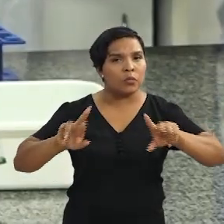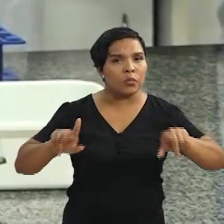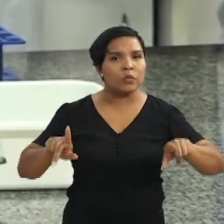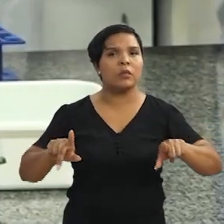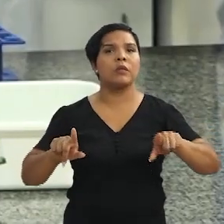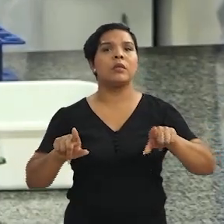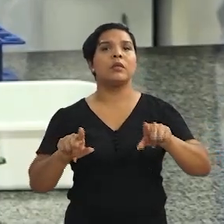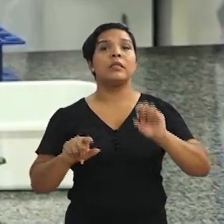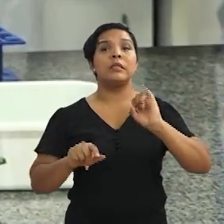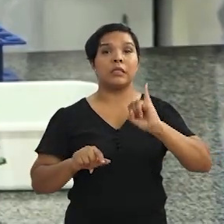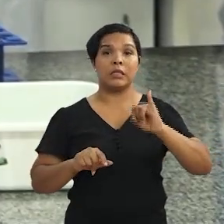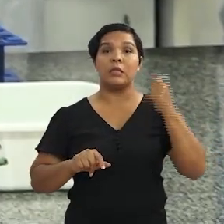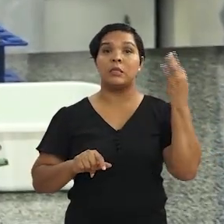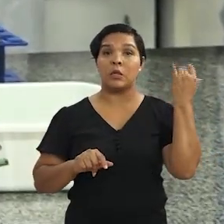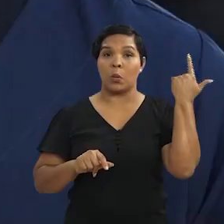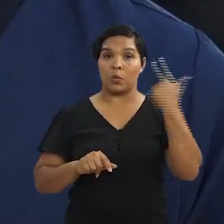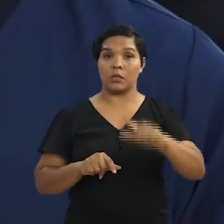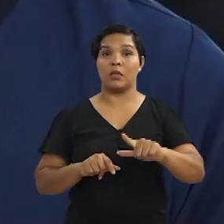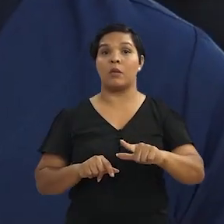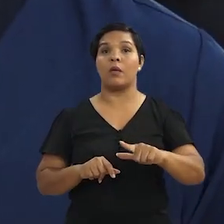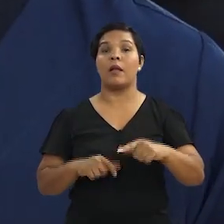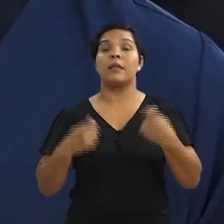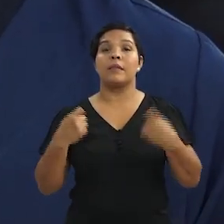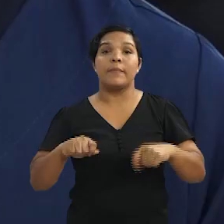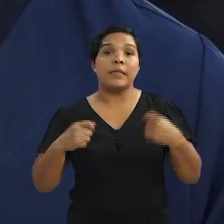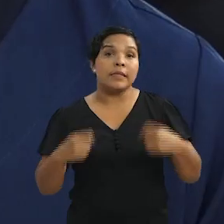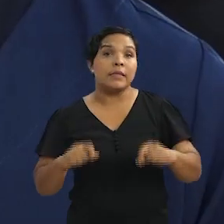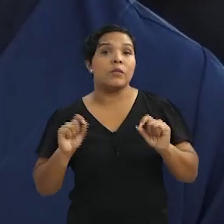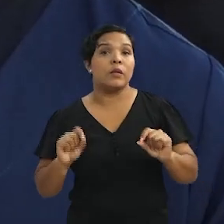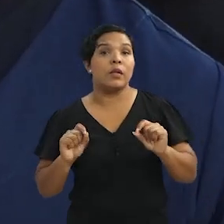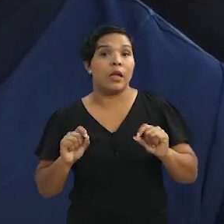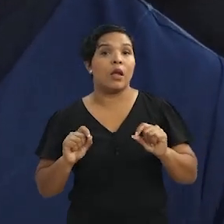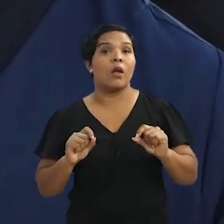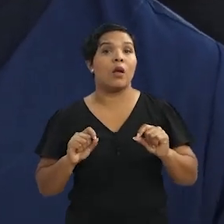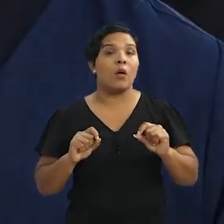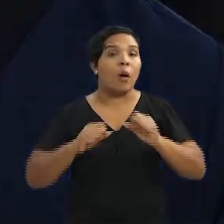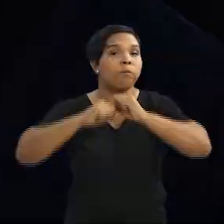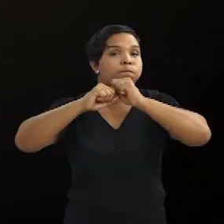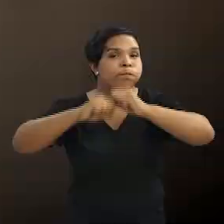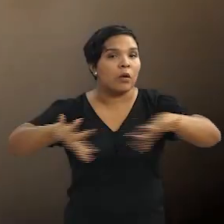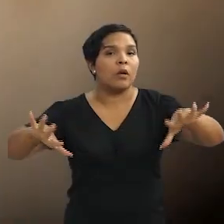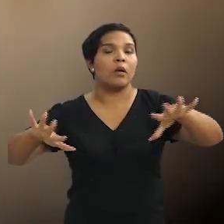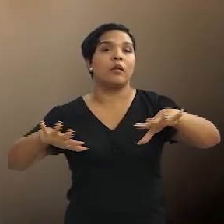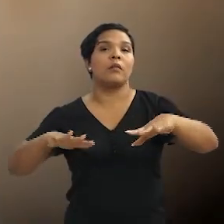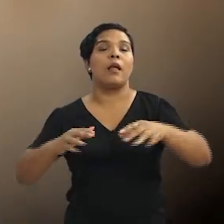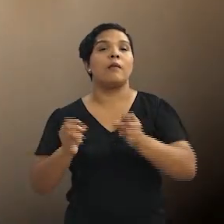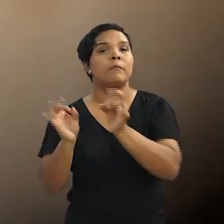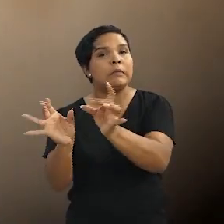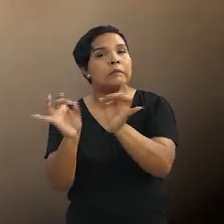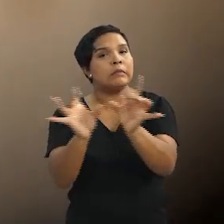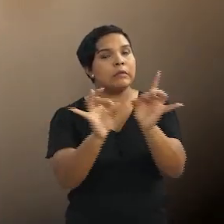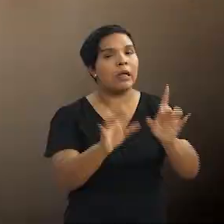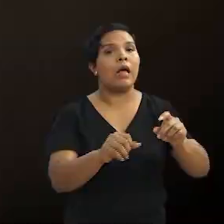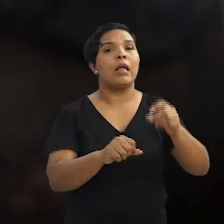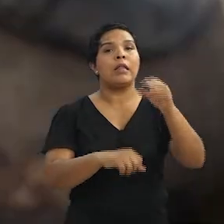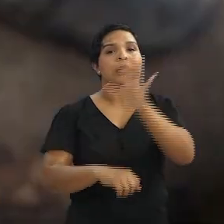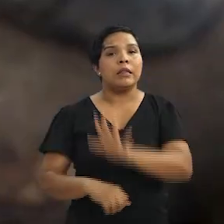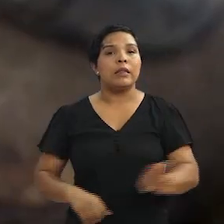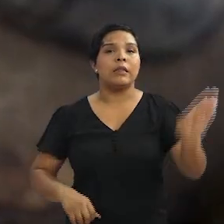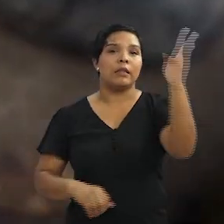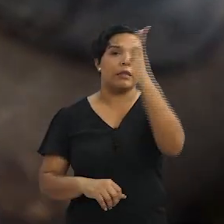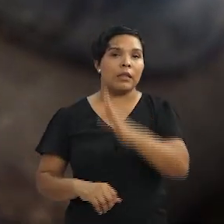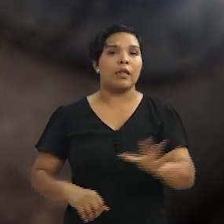ser massificado, ou seja, se deu tão certo, ele necessita que seja colocado para o mercado nacional